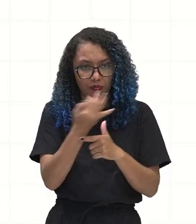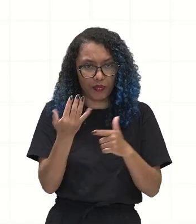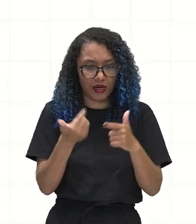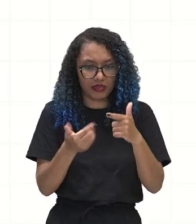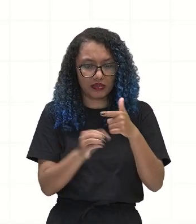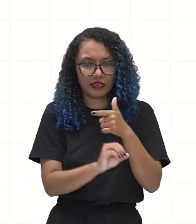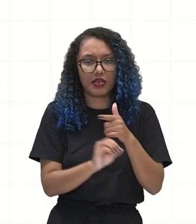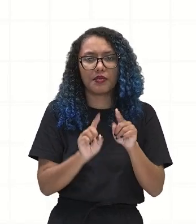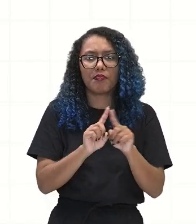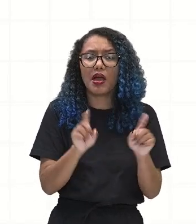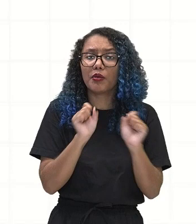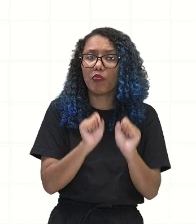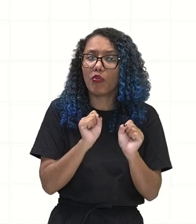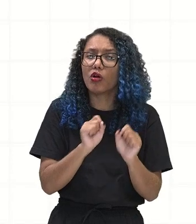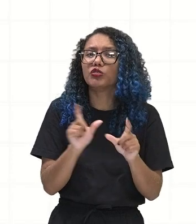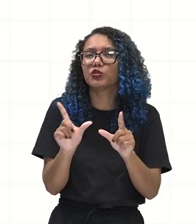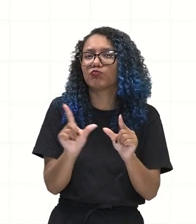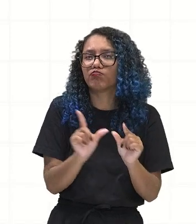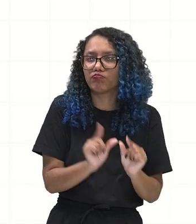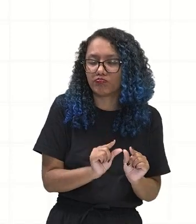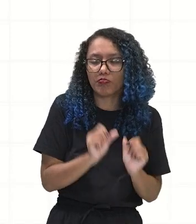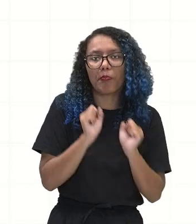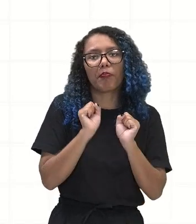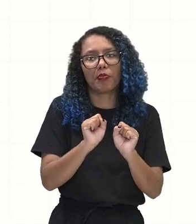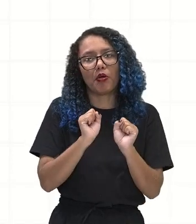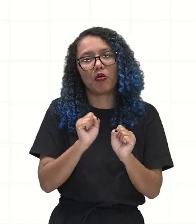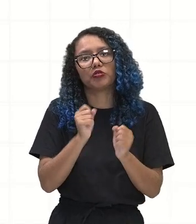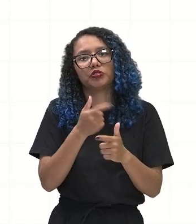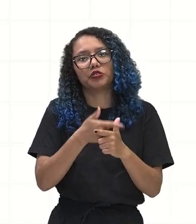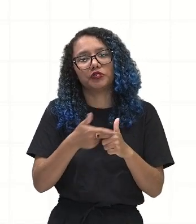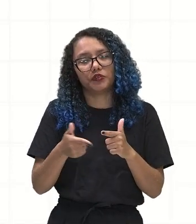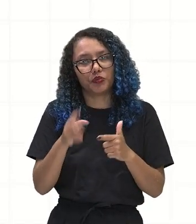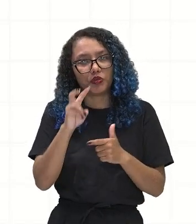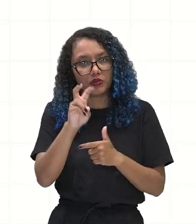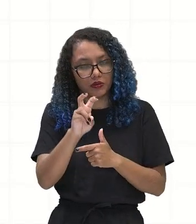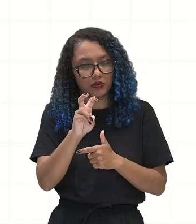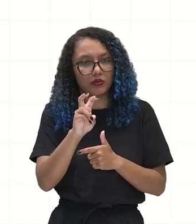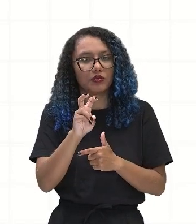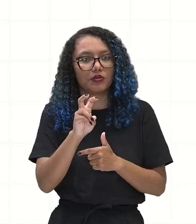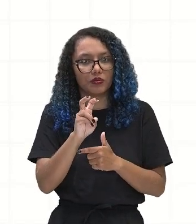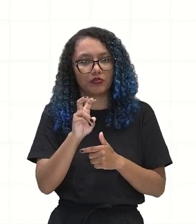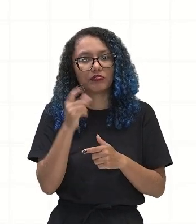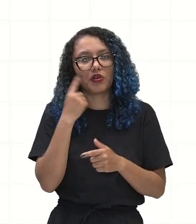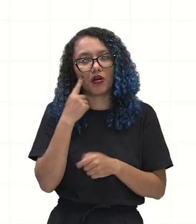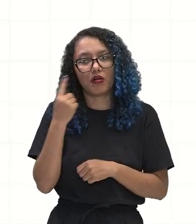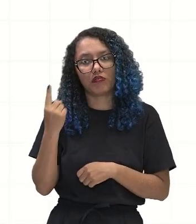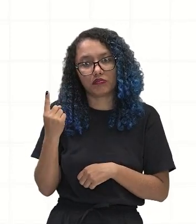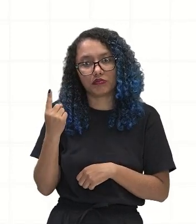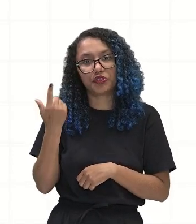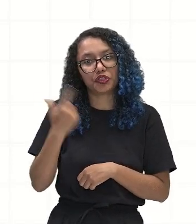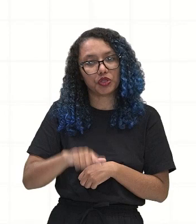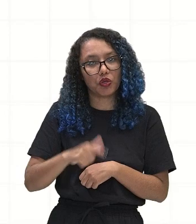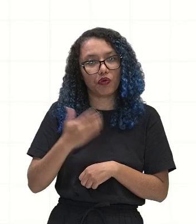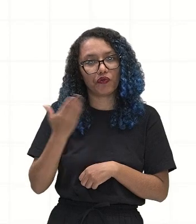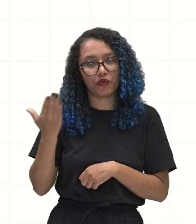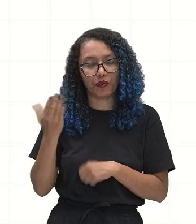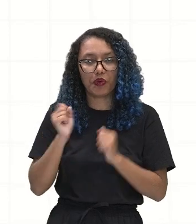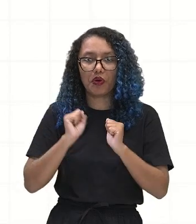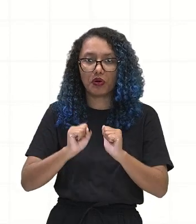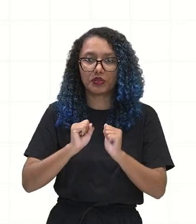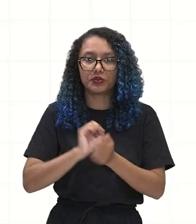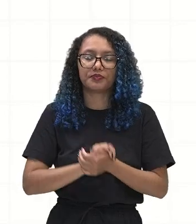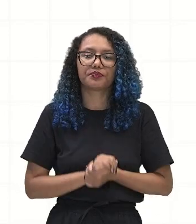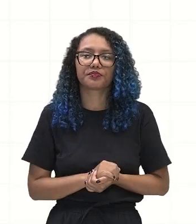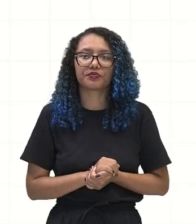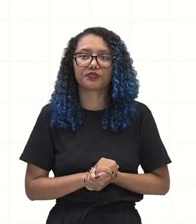pode simplificar, dividindo por 5 e por 5, né? Nós